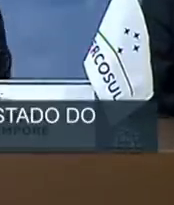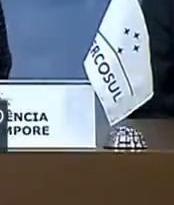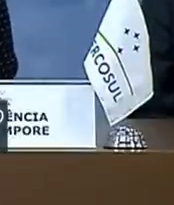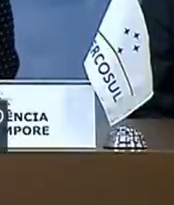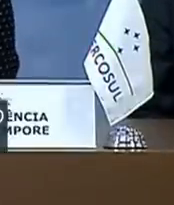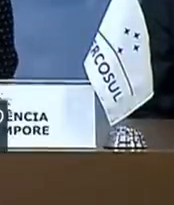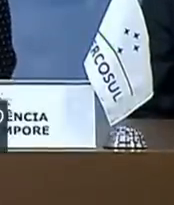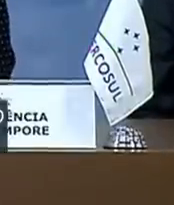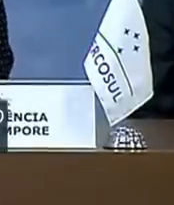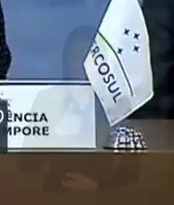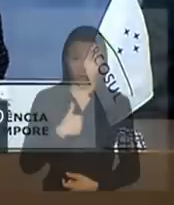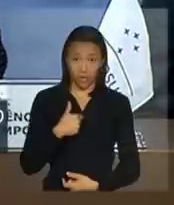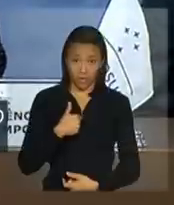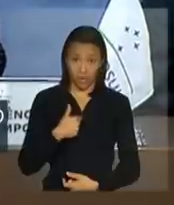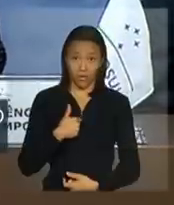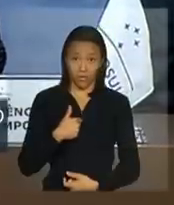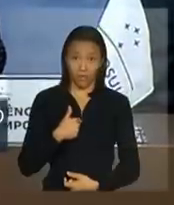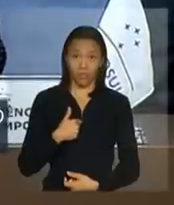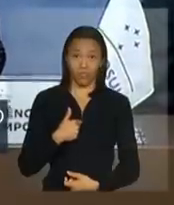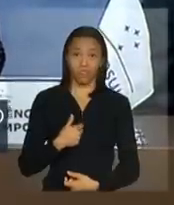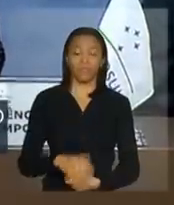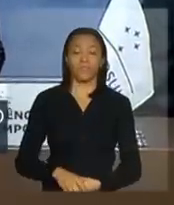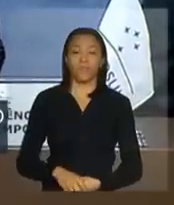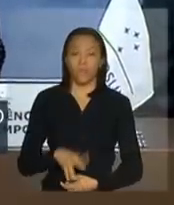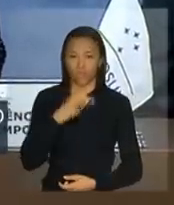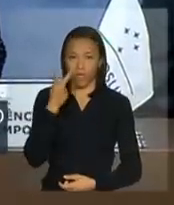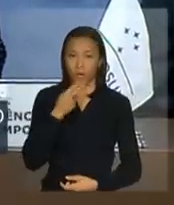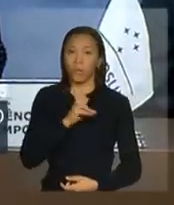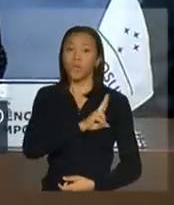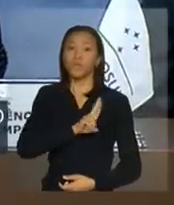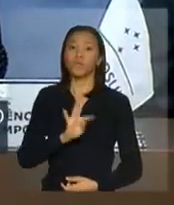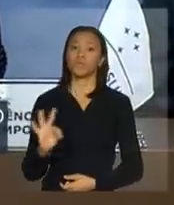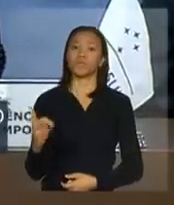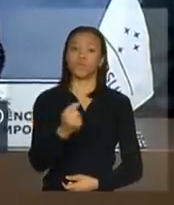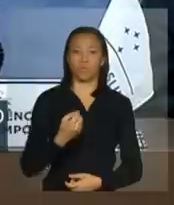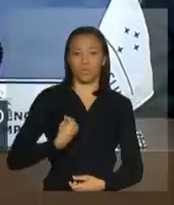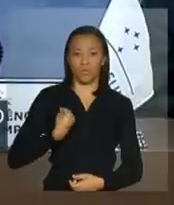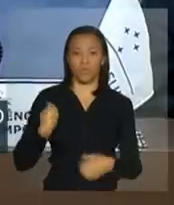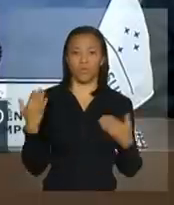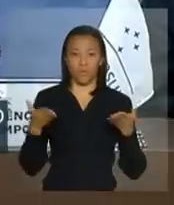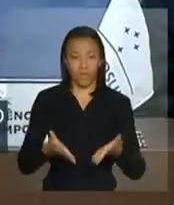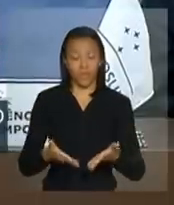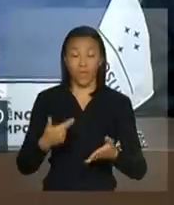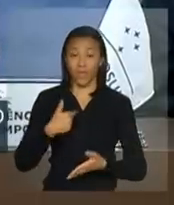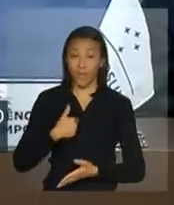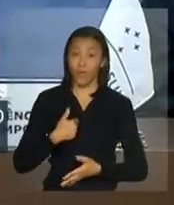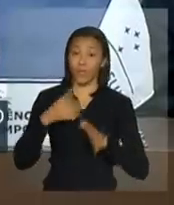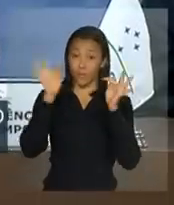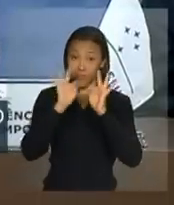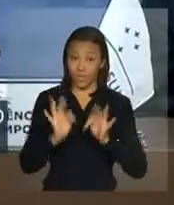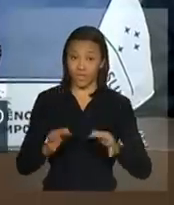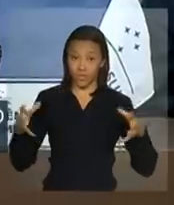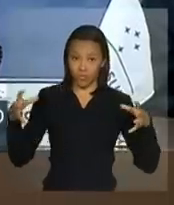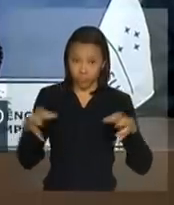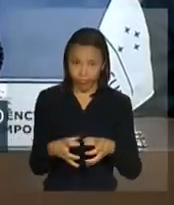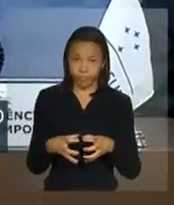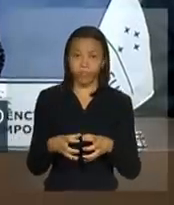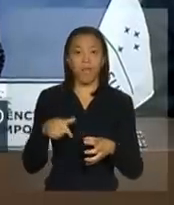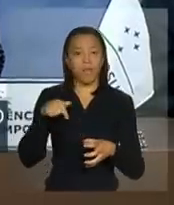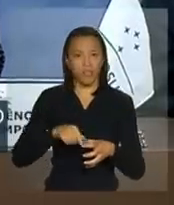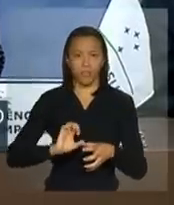Eu fico, e creio que falo em nome de todos, muito feliz em ver que o Mercosul está